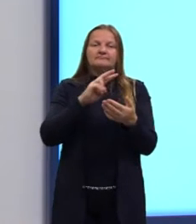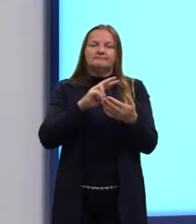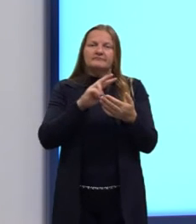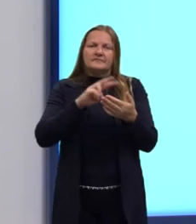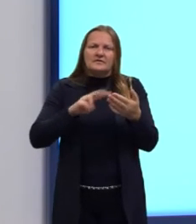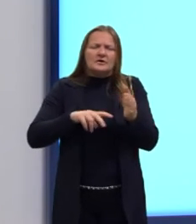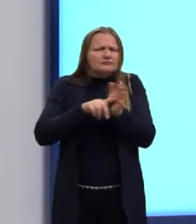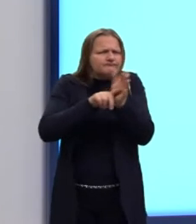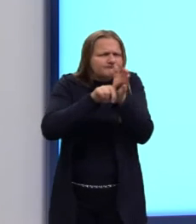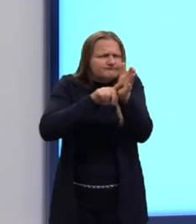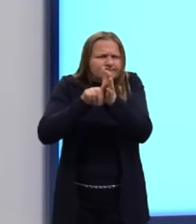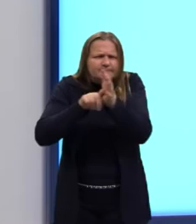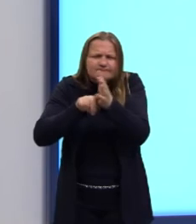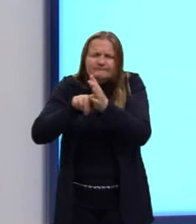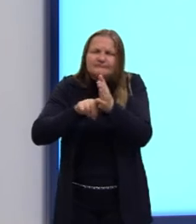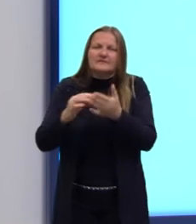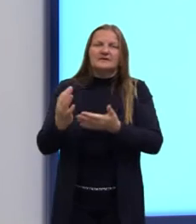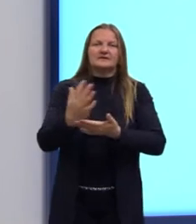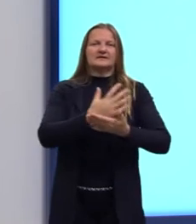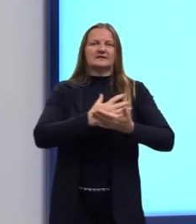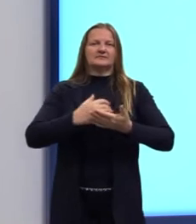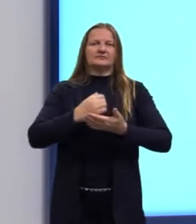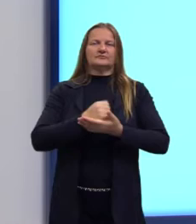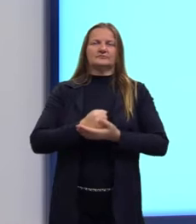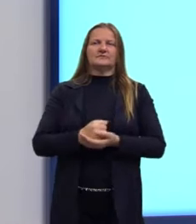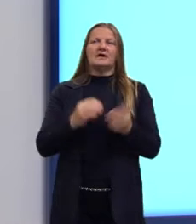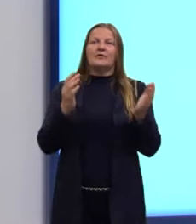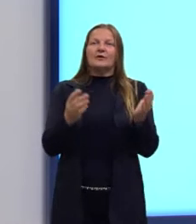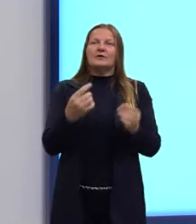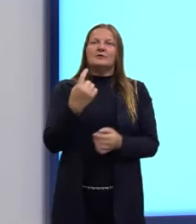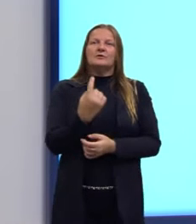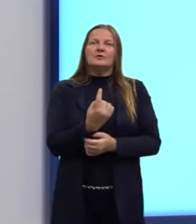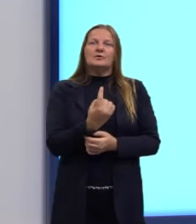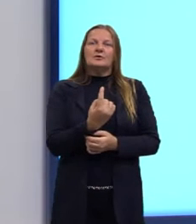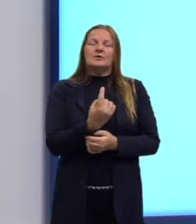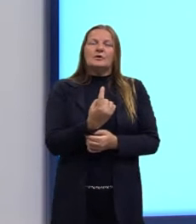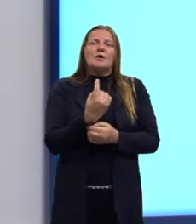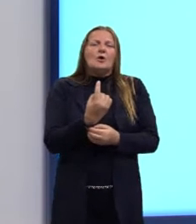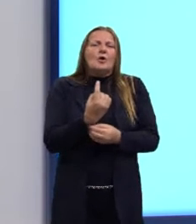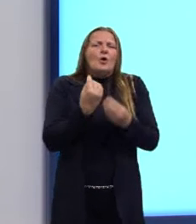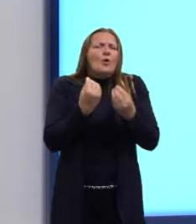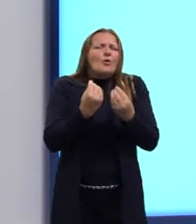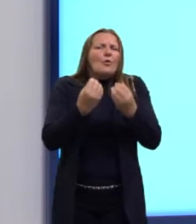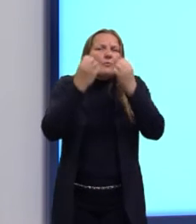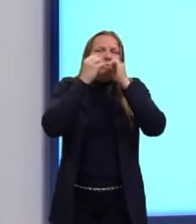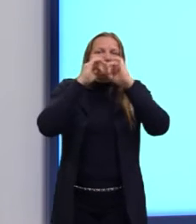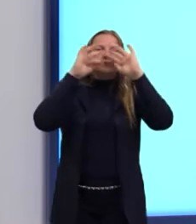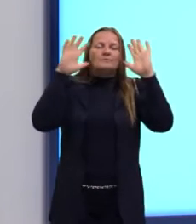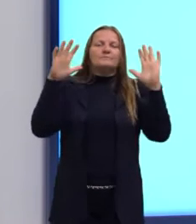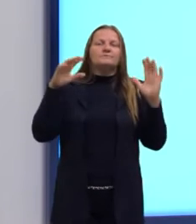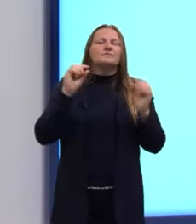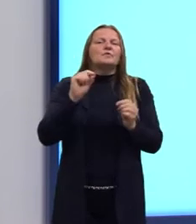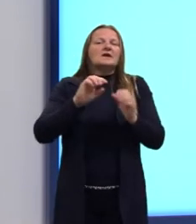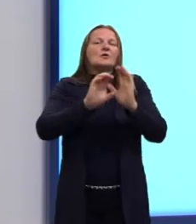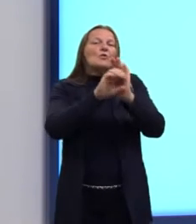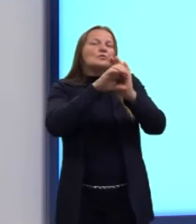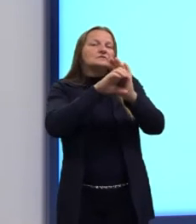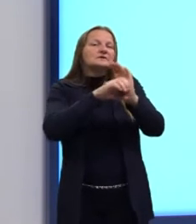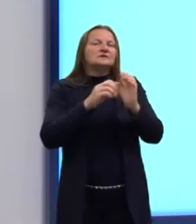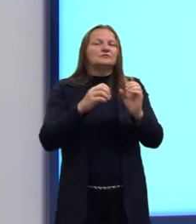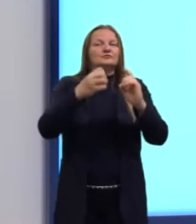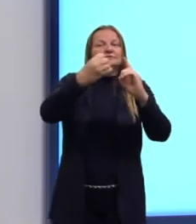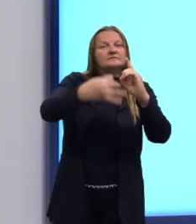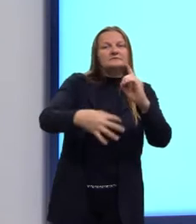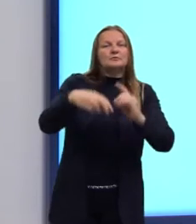a análise agora nós vamos então entender o que são matrizes né O que que nós